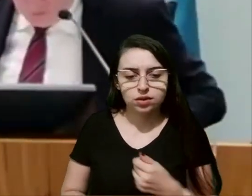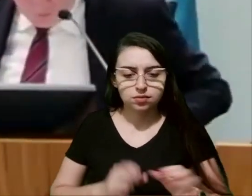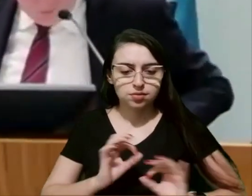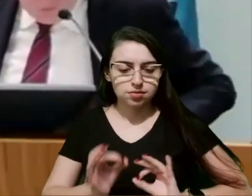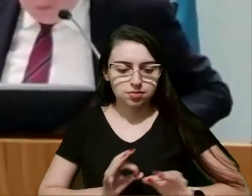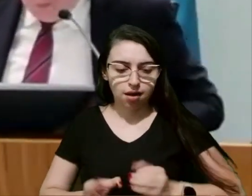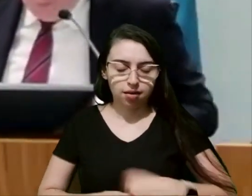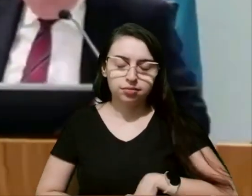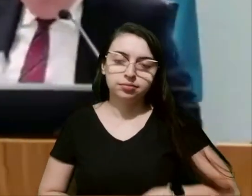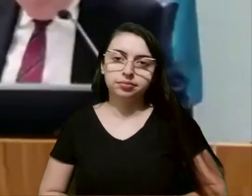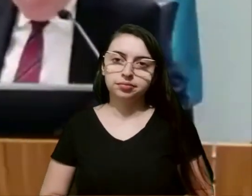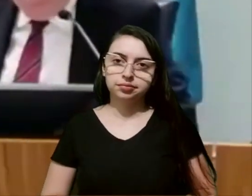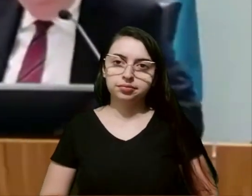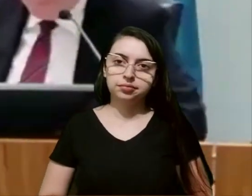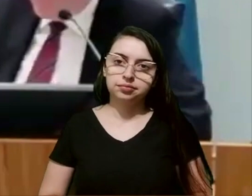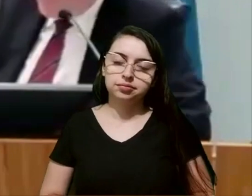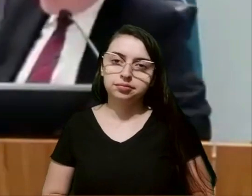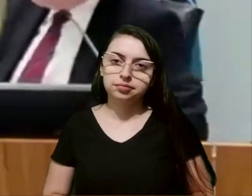o nosso sistema?